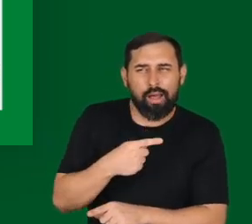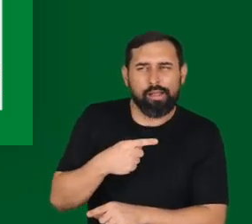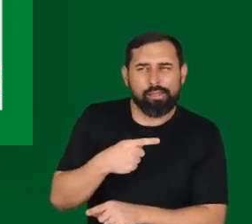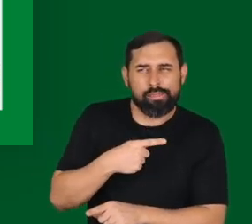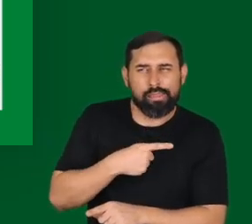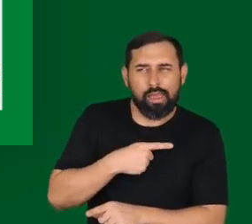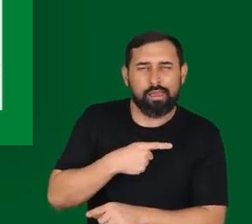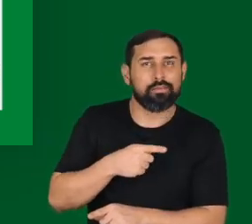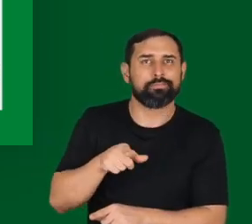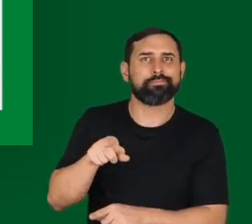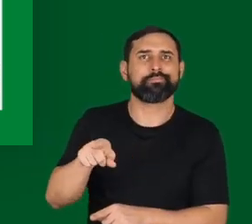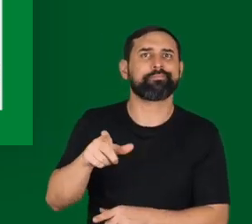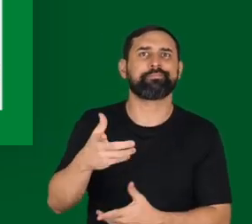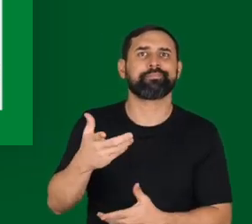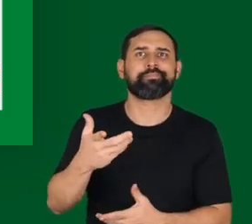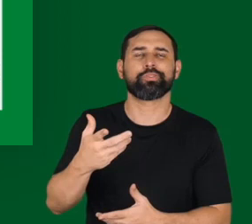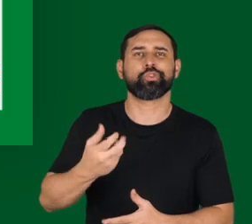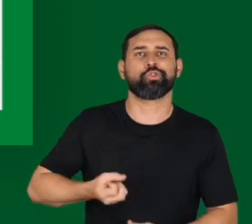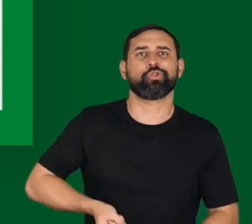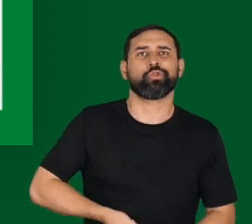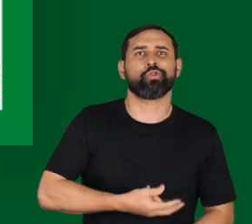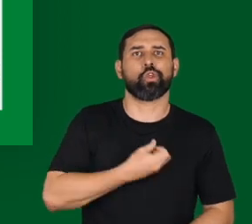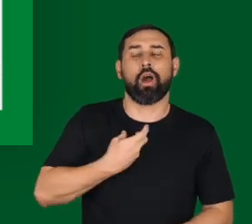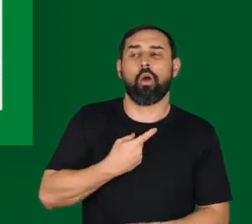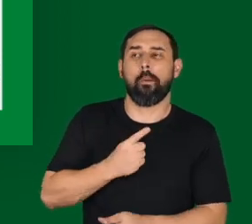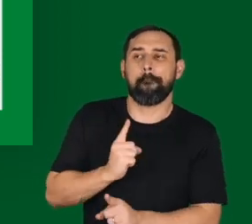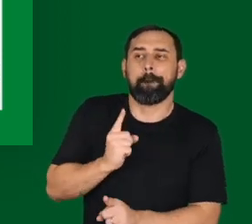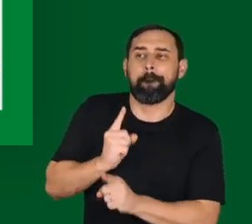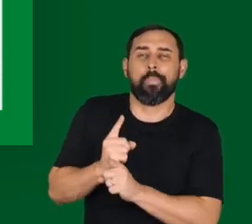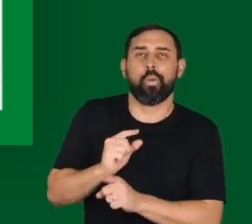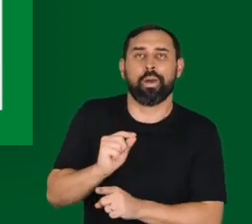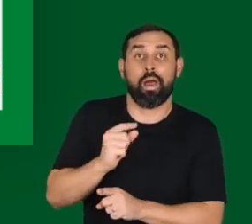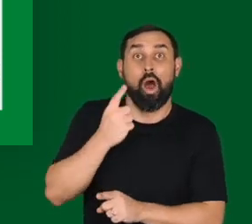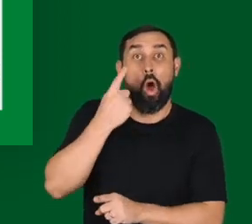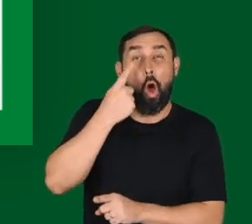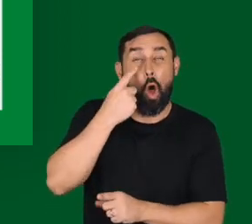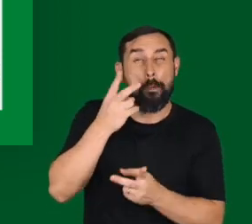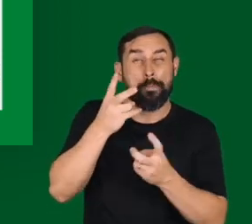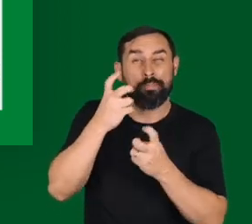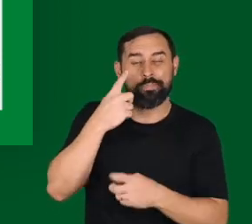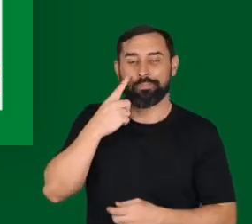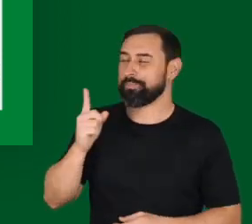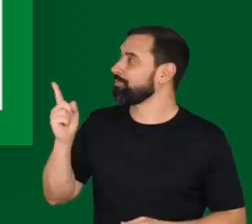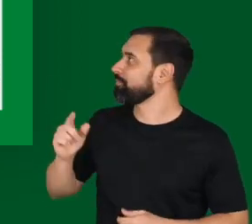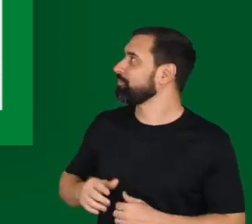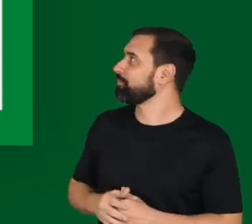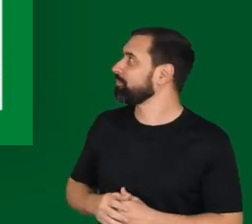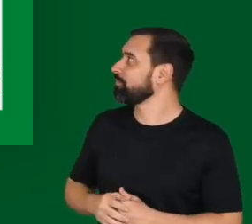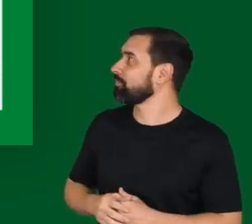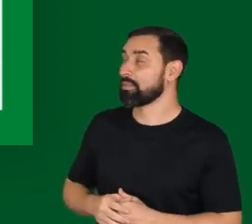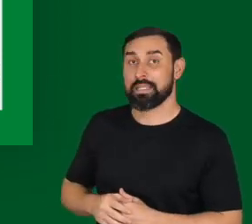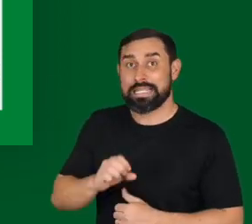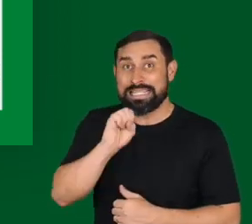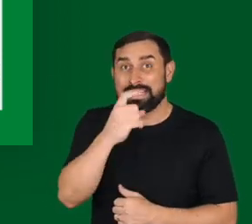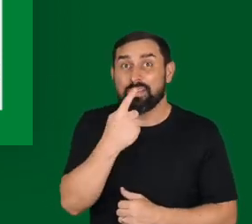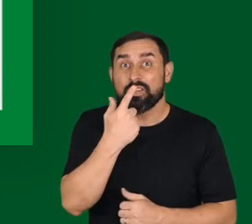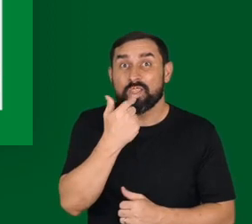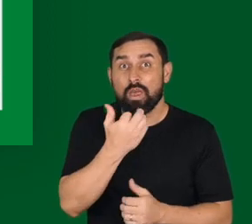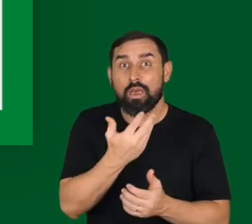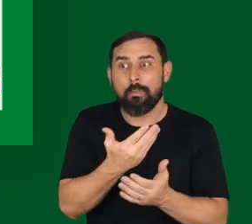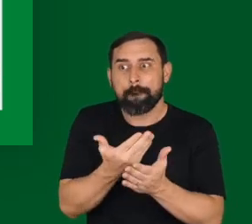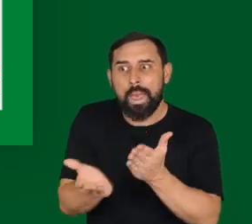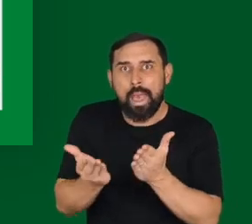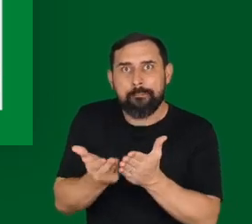para eu verificar na criança, para eu verificar que essa criança está tendo sinais de choque? Então, observa ali, ó, quando eu tenho